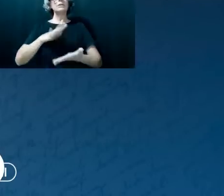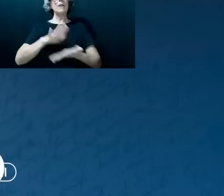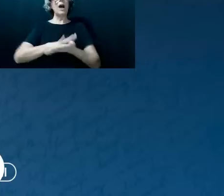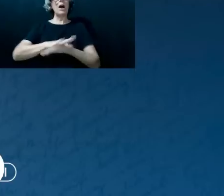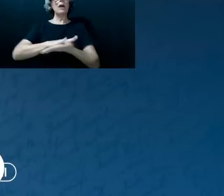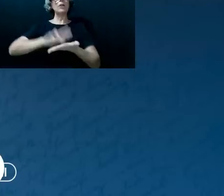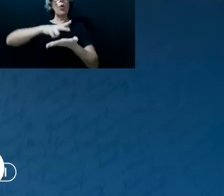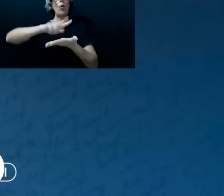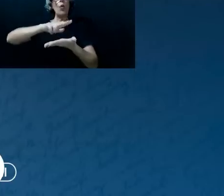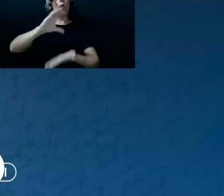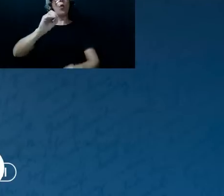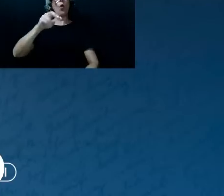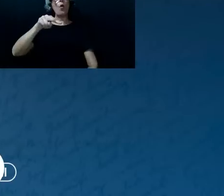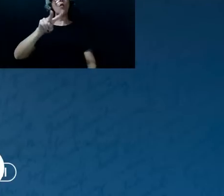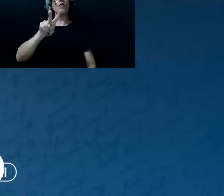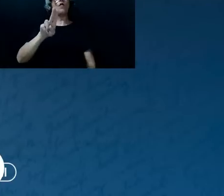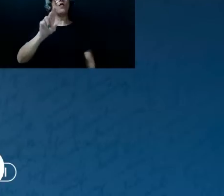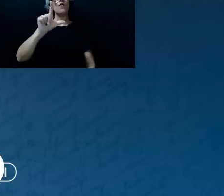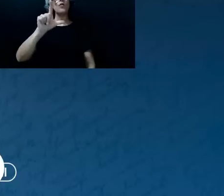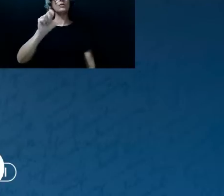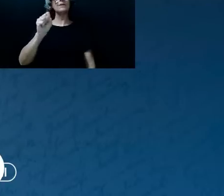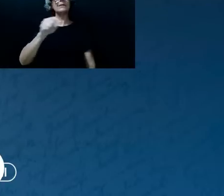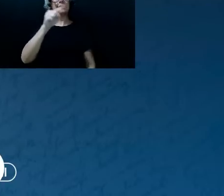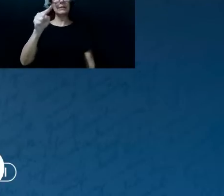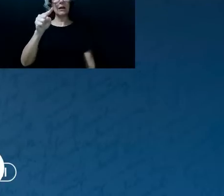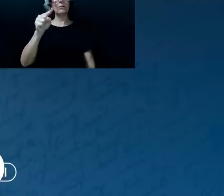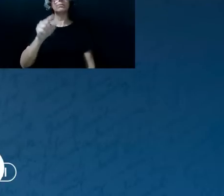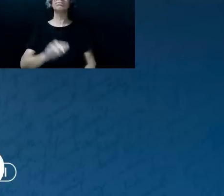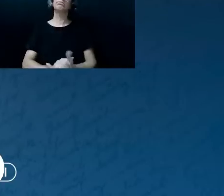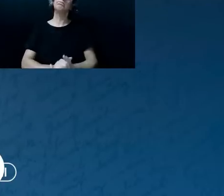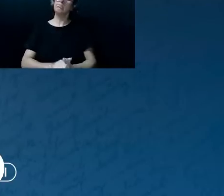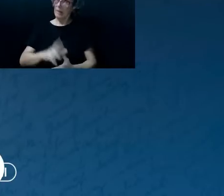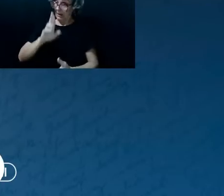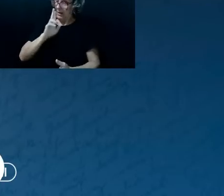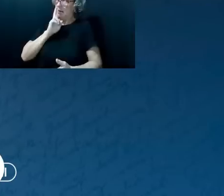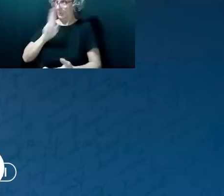Respondendo, sim, né? Pode através da intervenção.